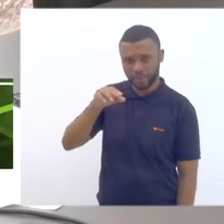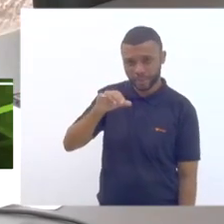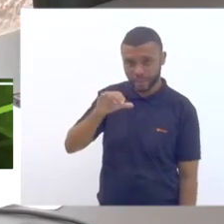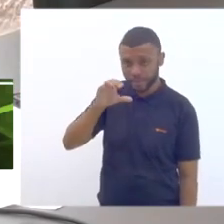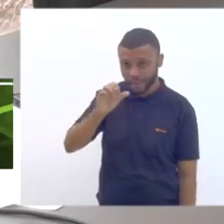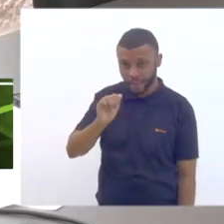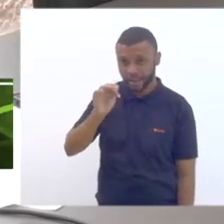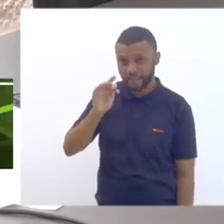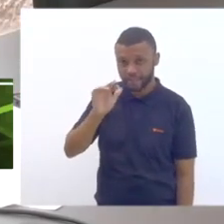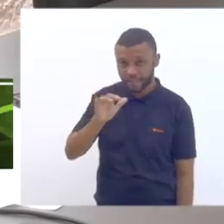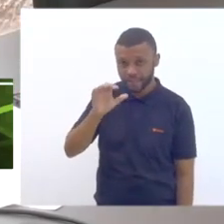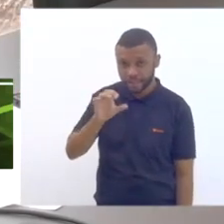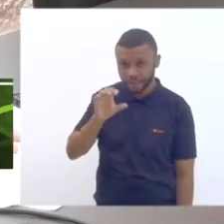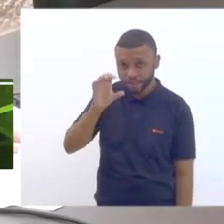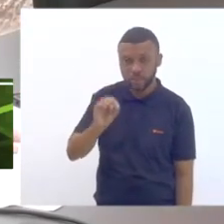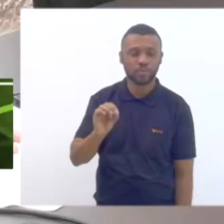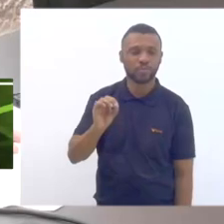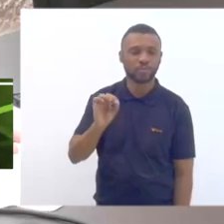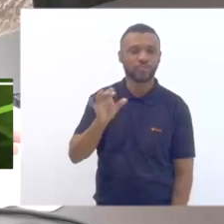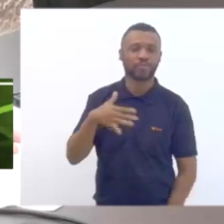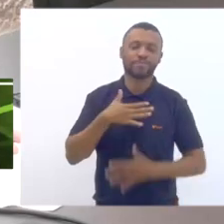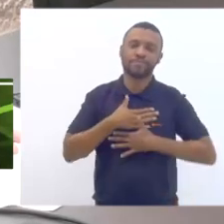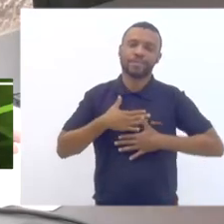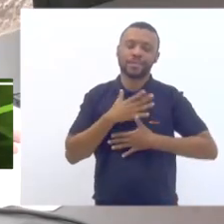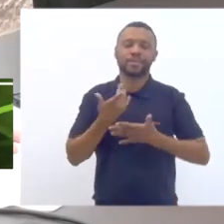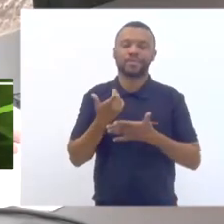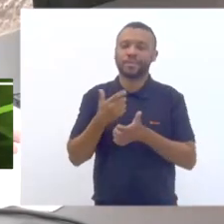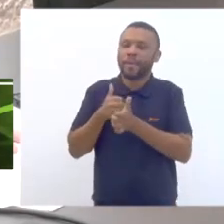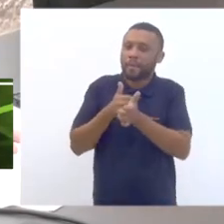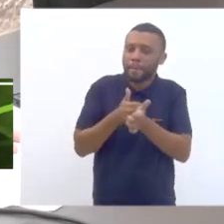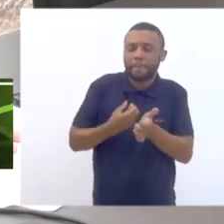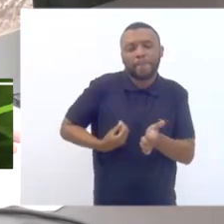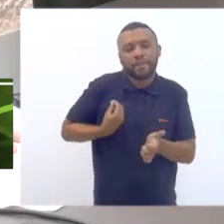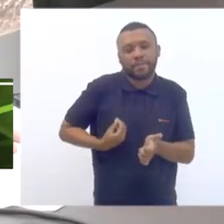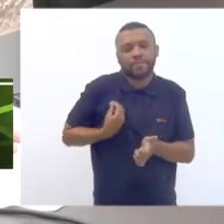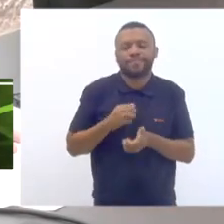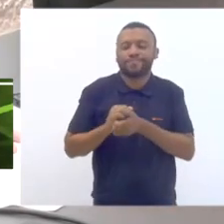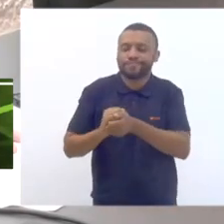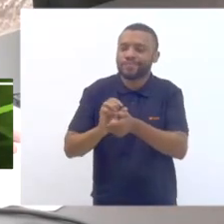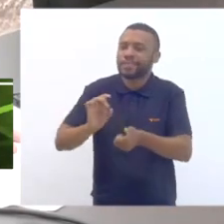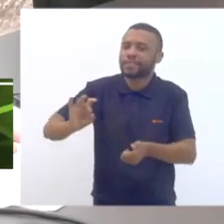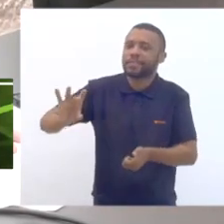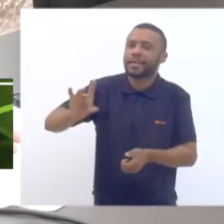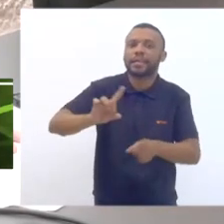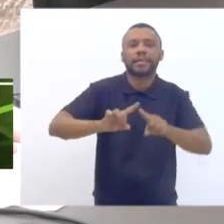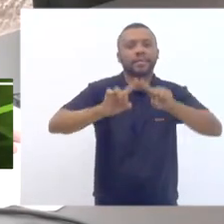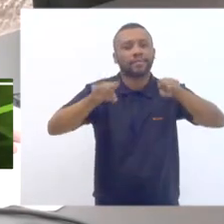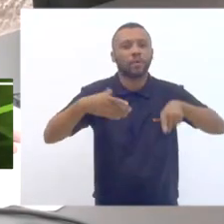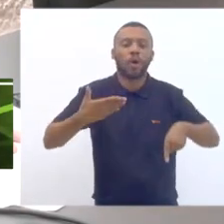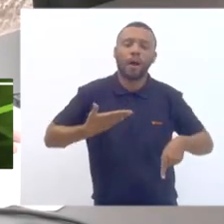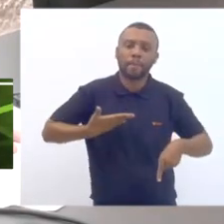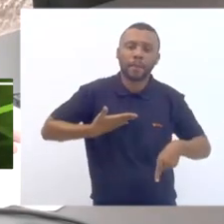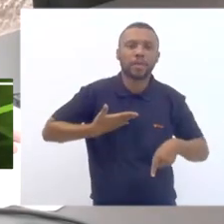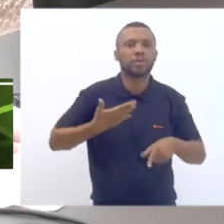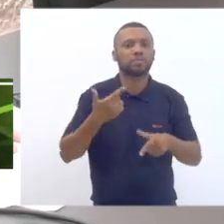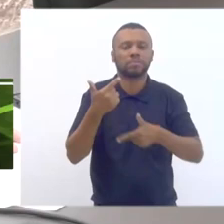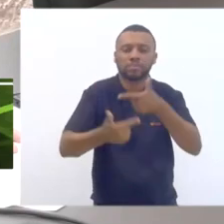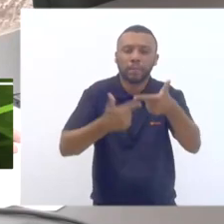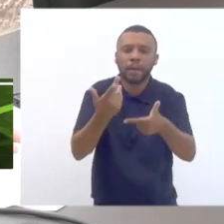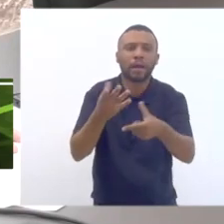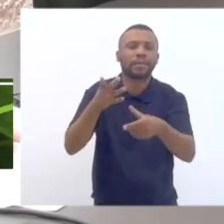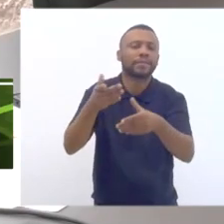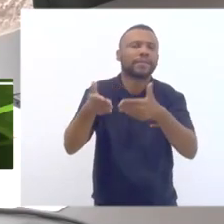me dando o prazer de acompanhar presencialmente, cumprimentar cada servidor dessa casa, cada amigo assessor, independente